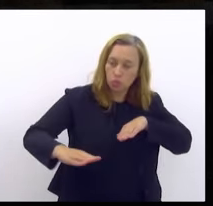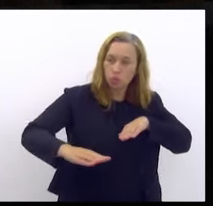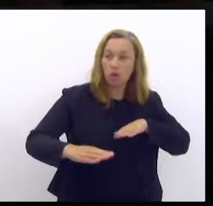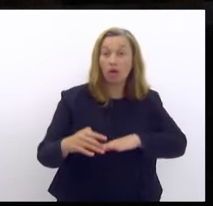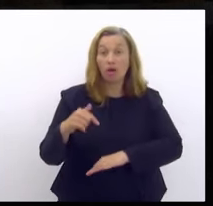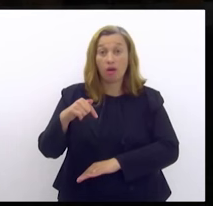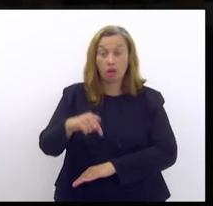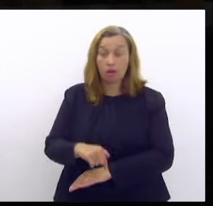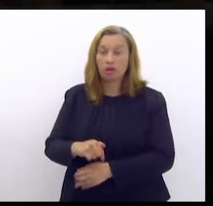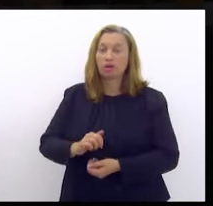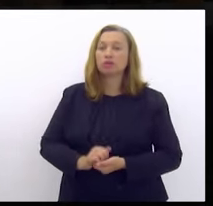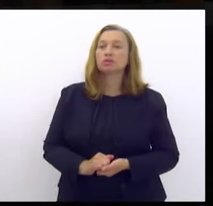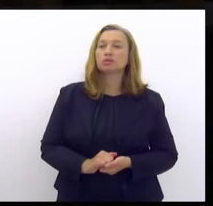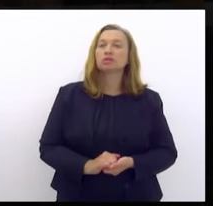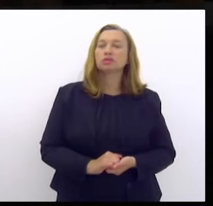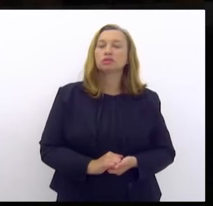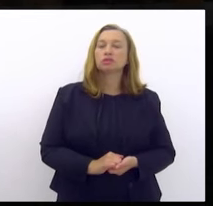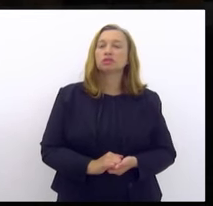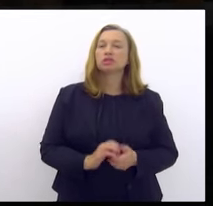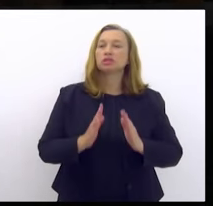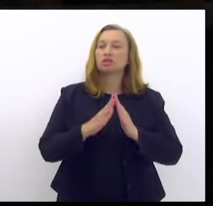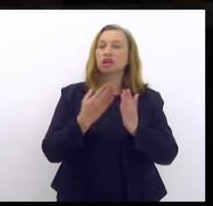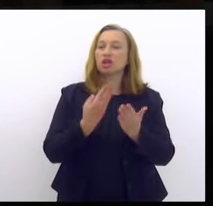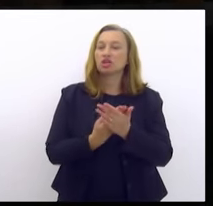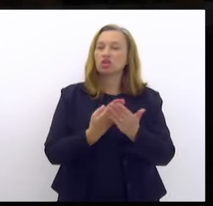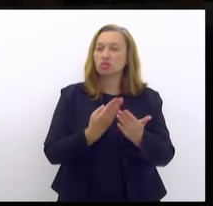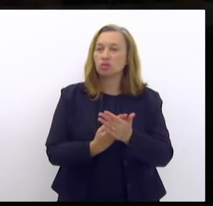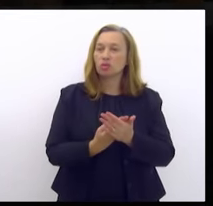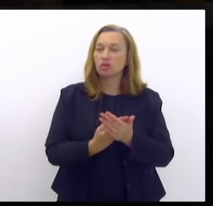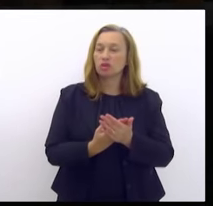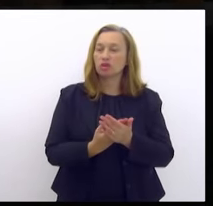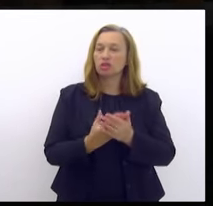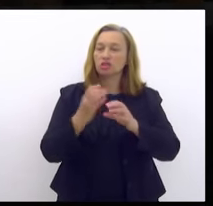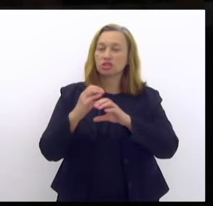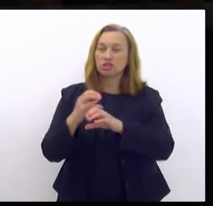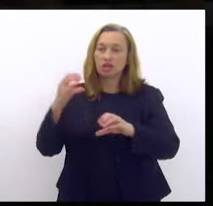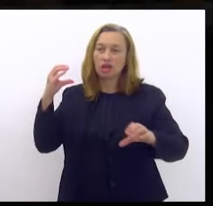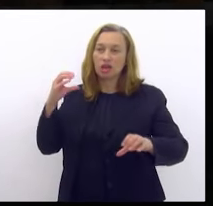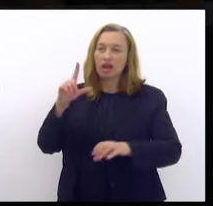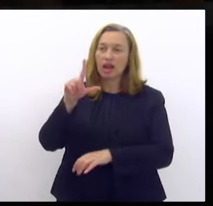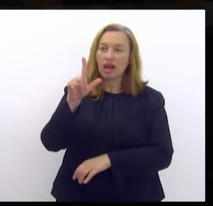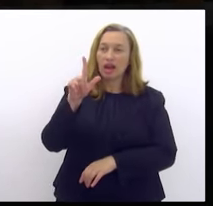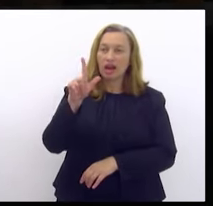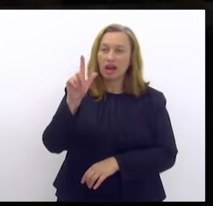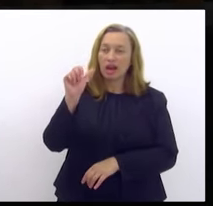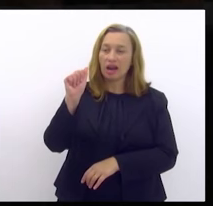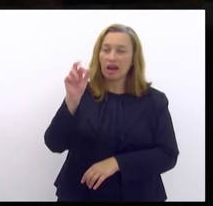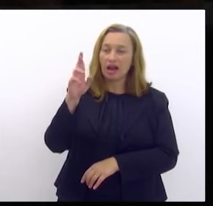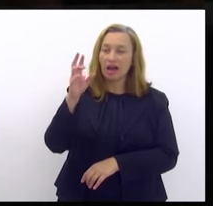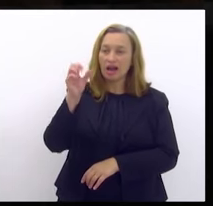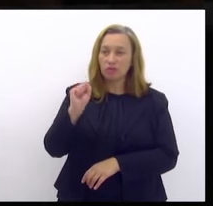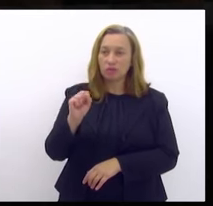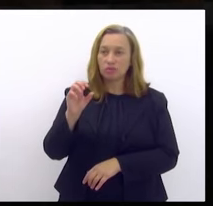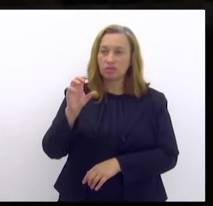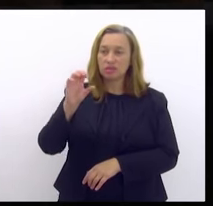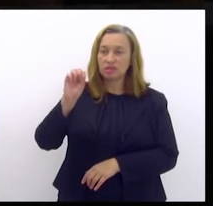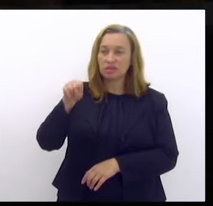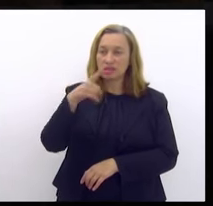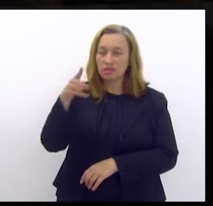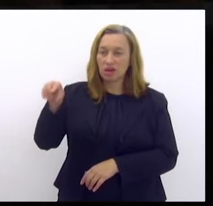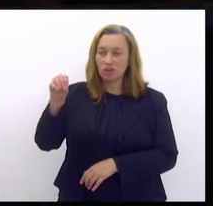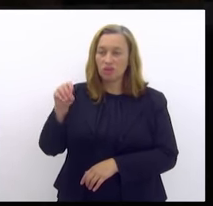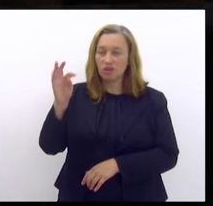aqui na Escola de Engenharia, no Largo de São Francisco. E lá me formei no final do ano